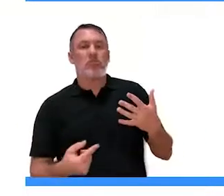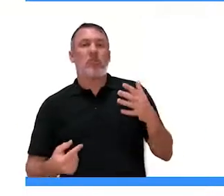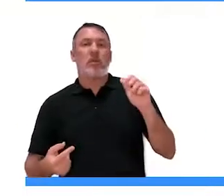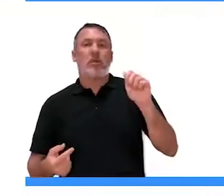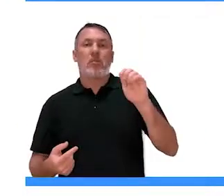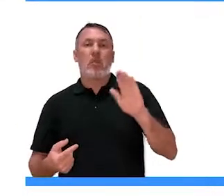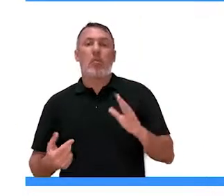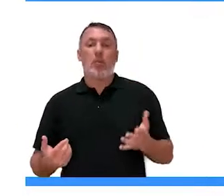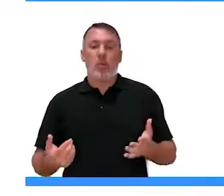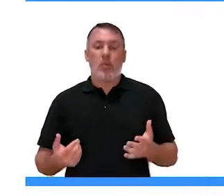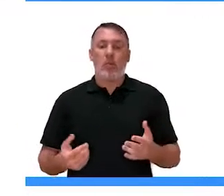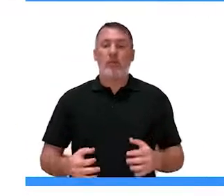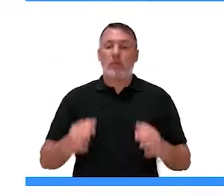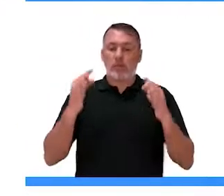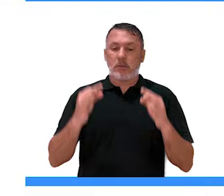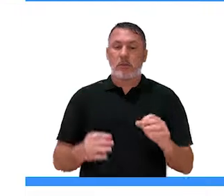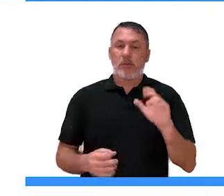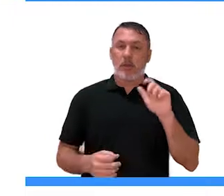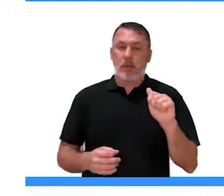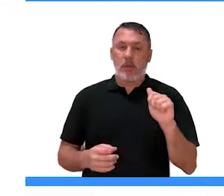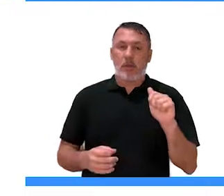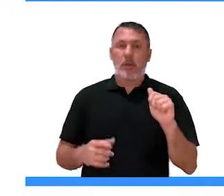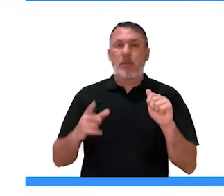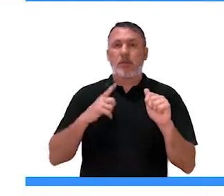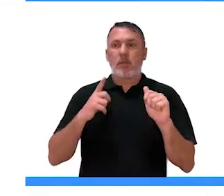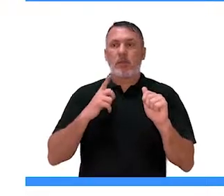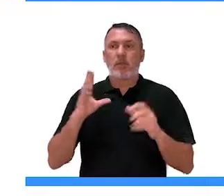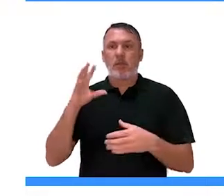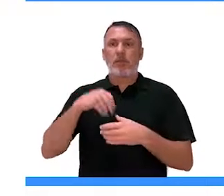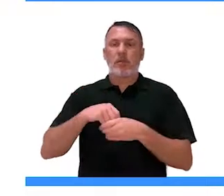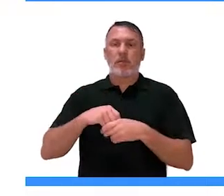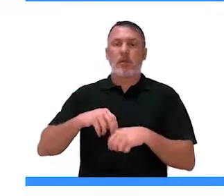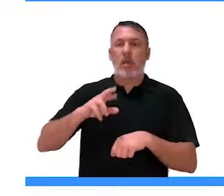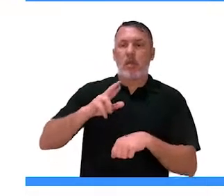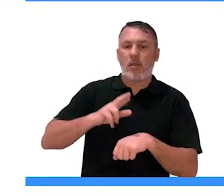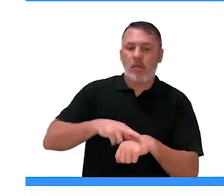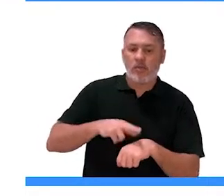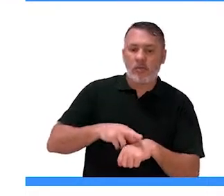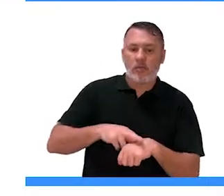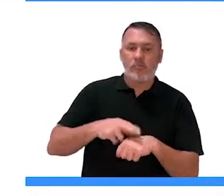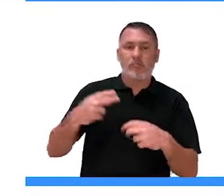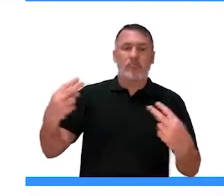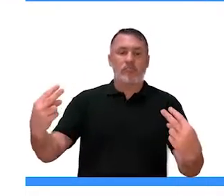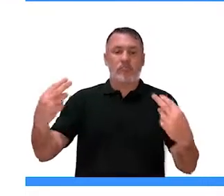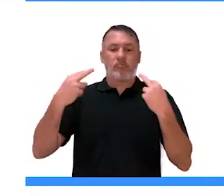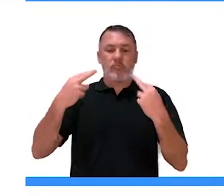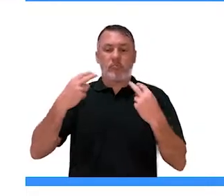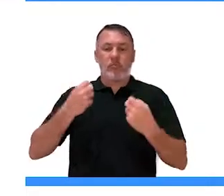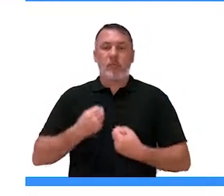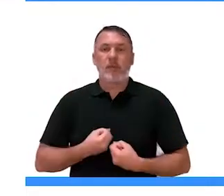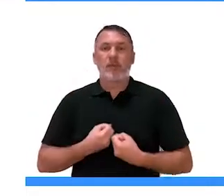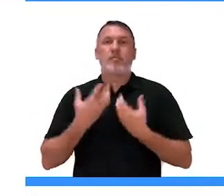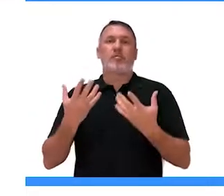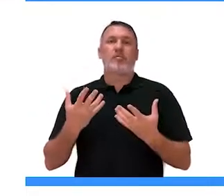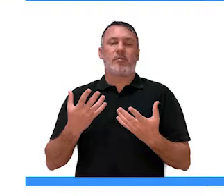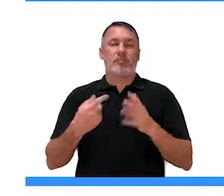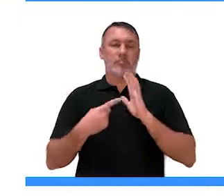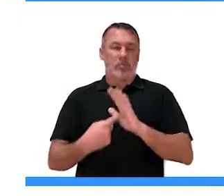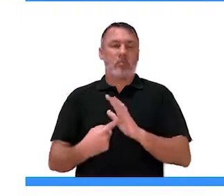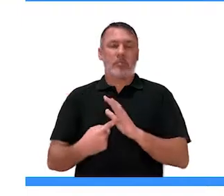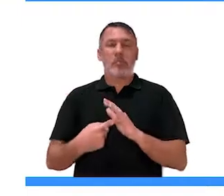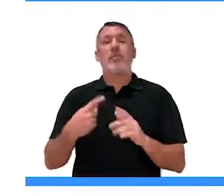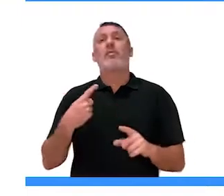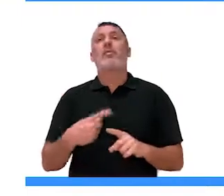pode marcar? Questão A, imprimir ritmo e visibilidade à expressão poética. Porque